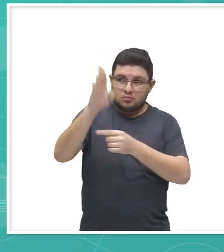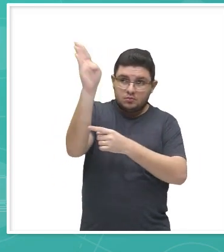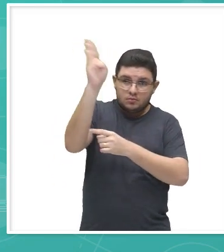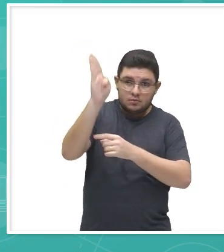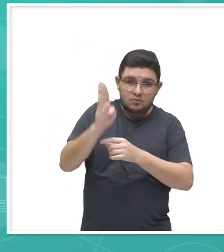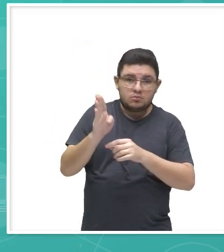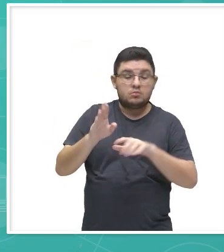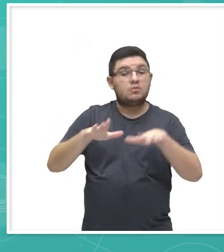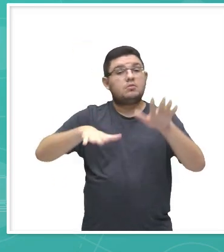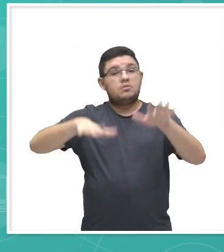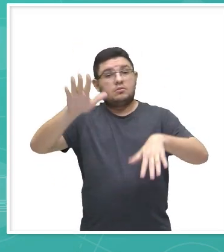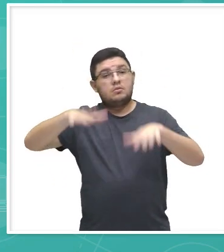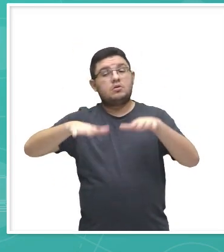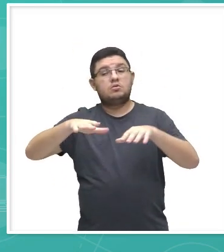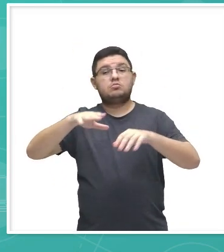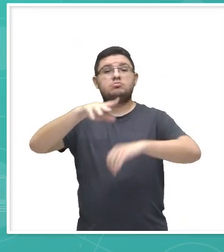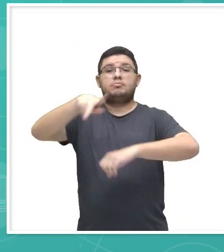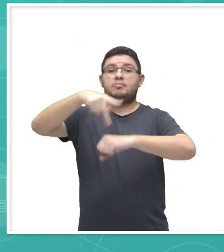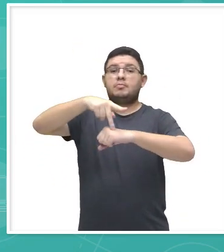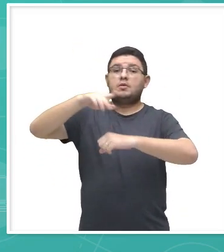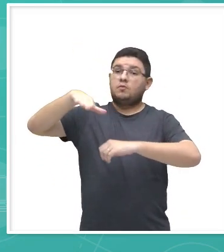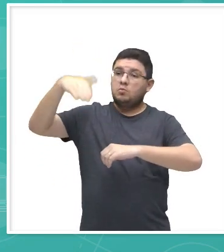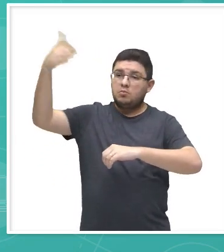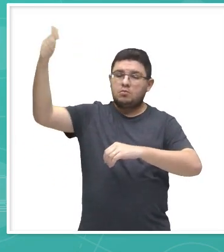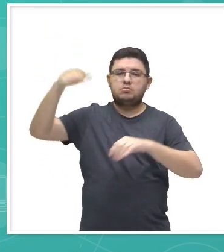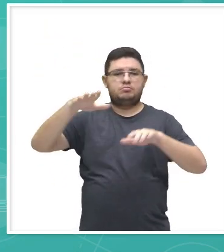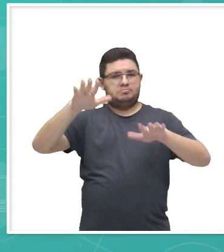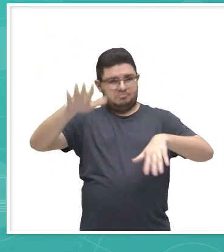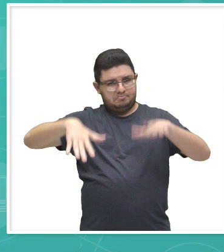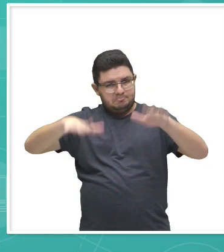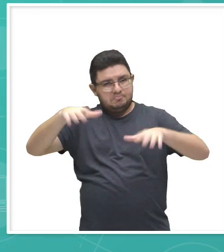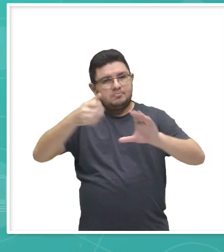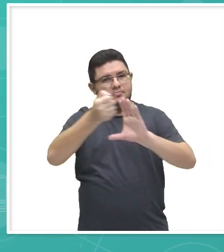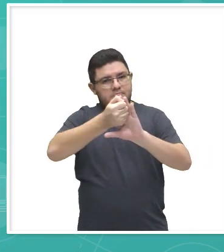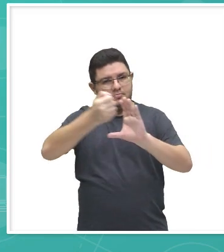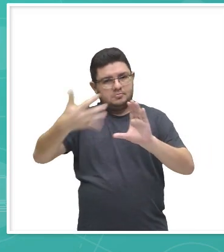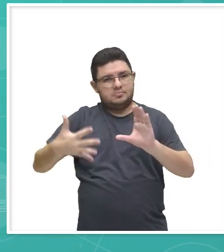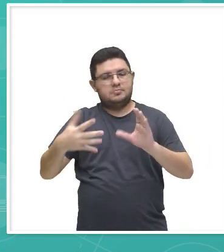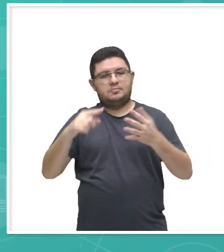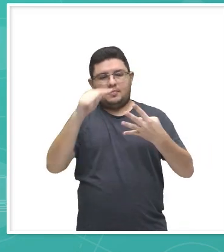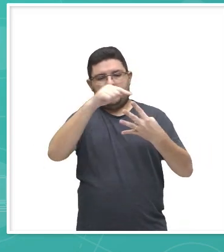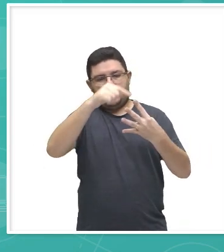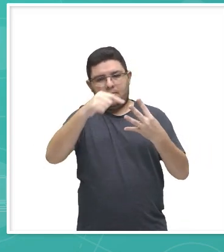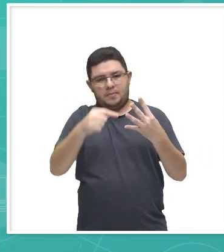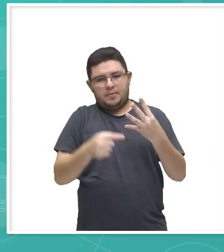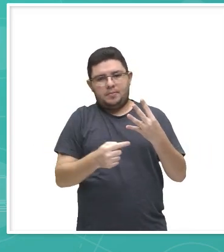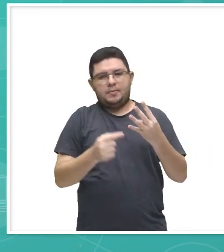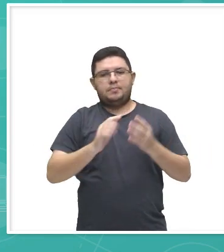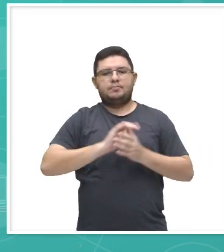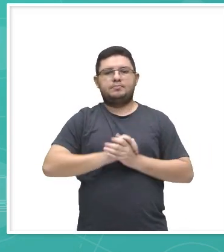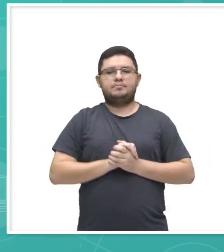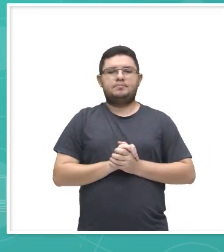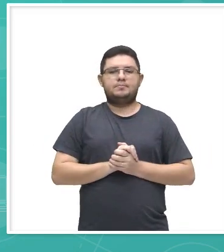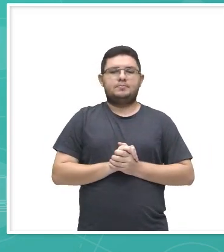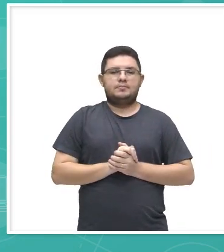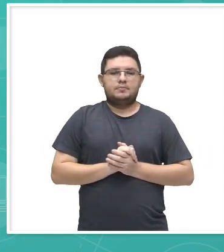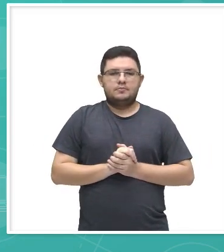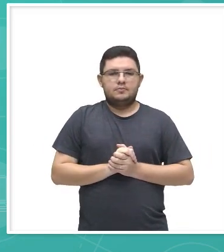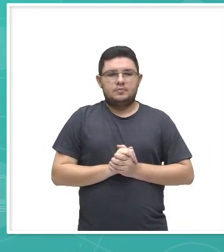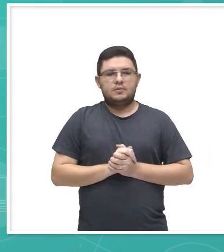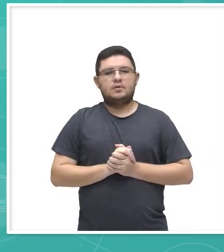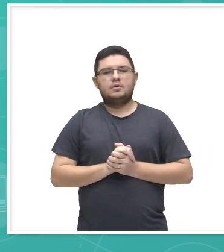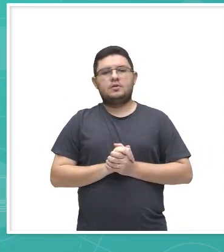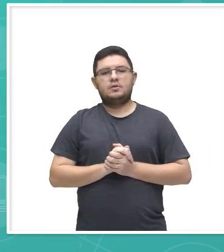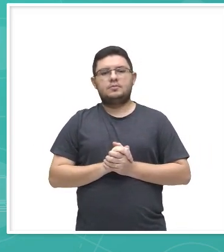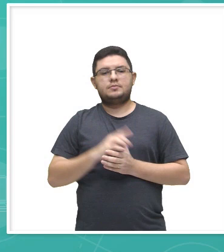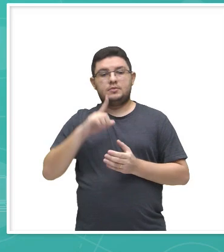ela com outros países, então ela vai se adequar aí a um tipo de agricultura. Aí a gente tem a agricultura de subsistência, né? Dos